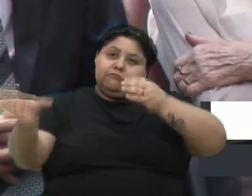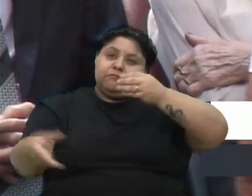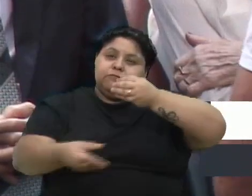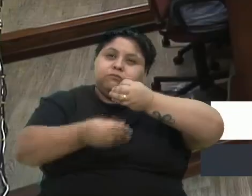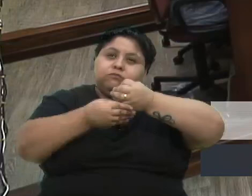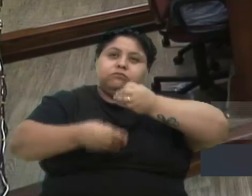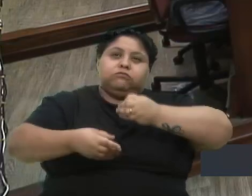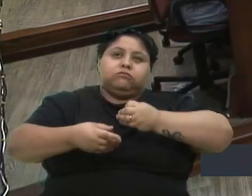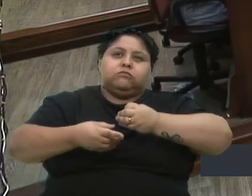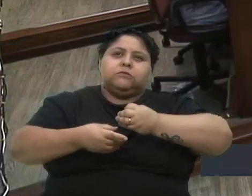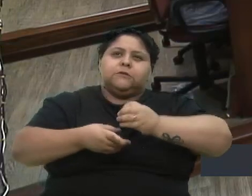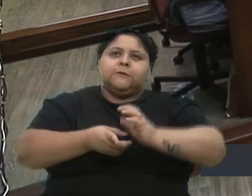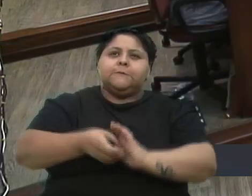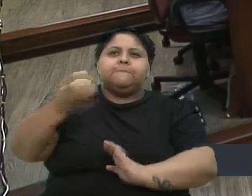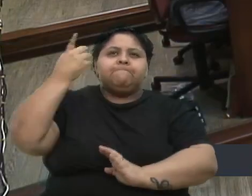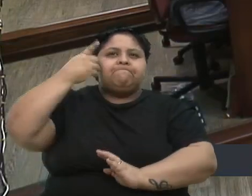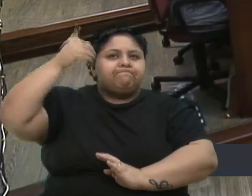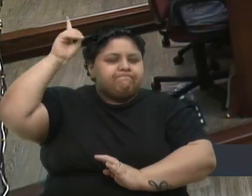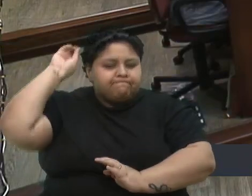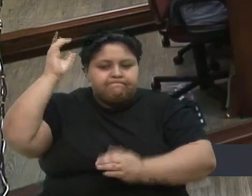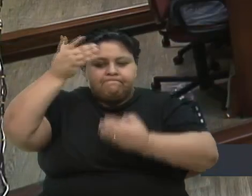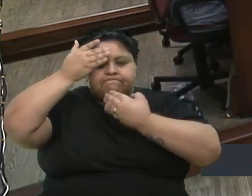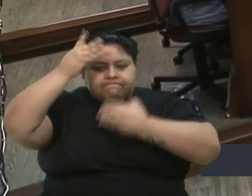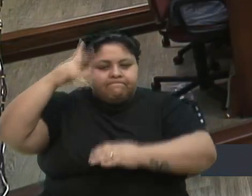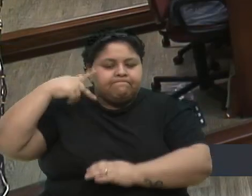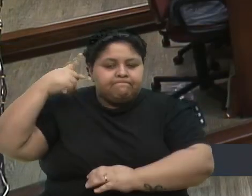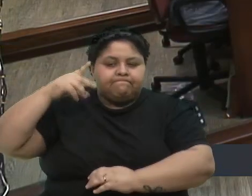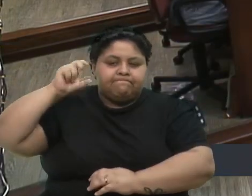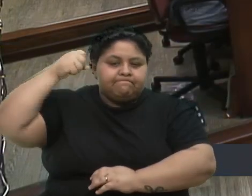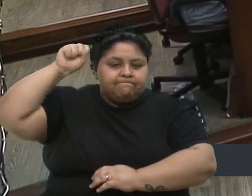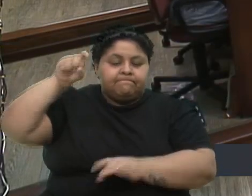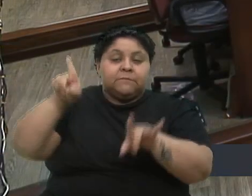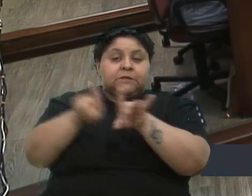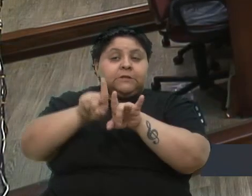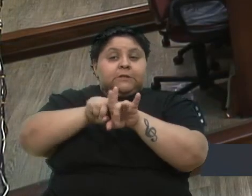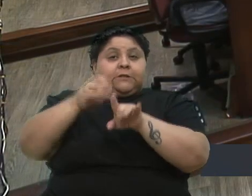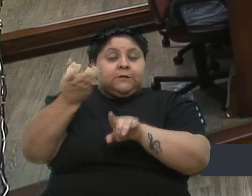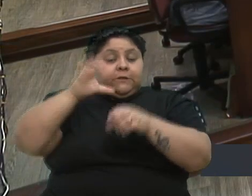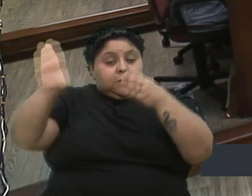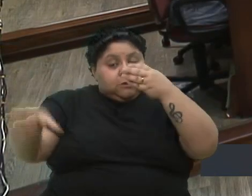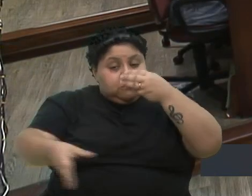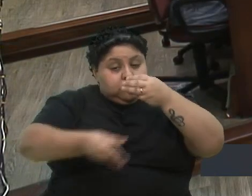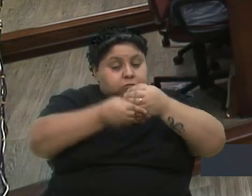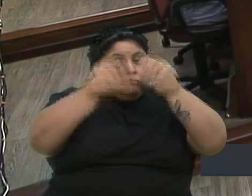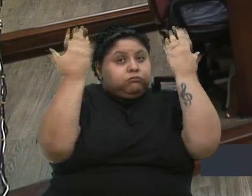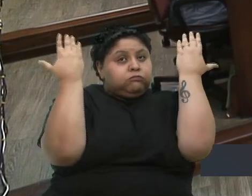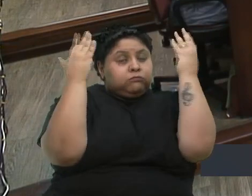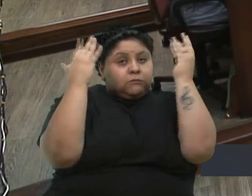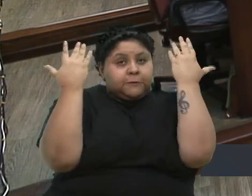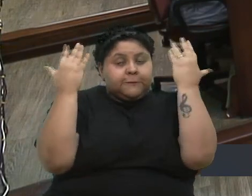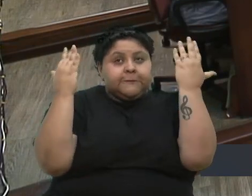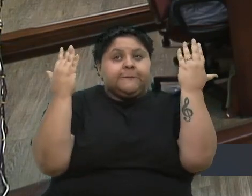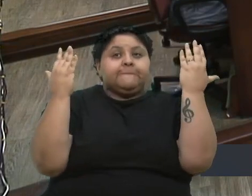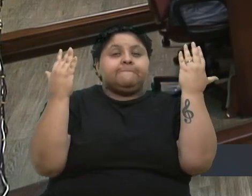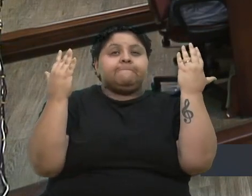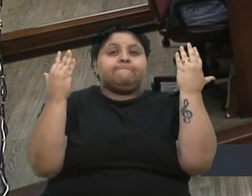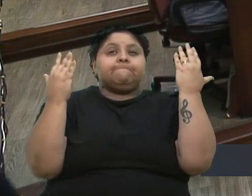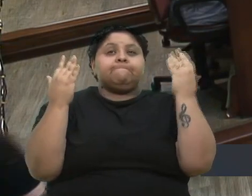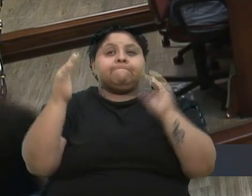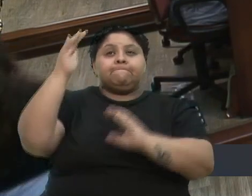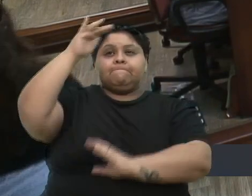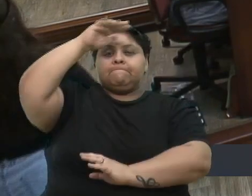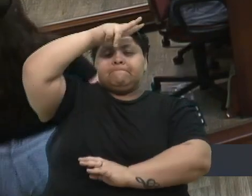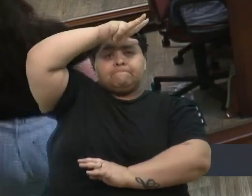Lucas. Obrigado, vereador Xuxa. Também quero me somar a esse voto de congratulações ao prefeito